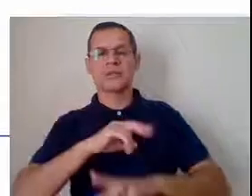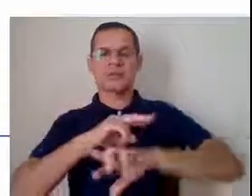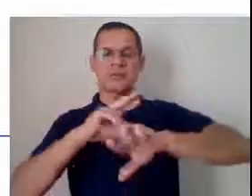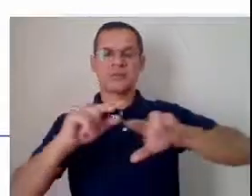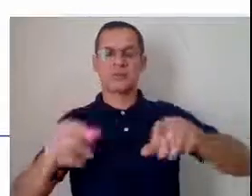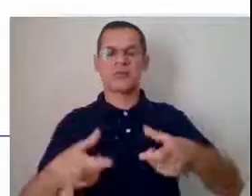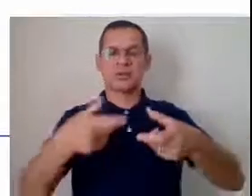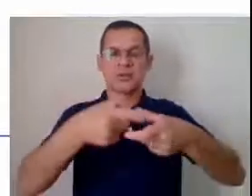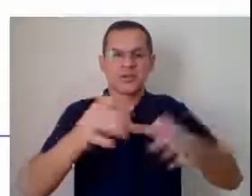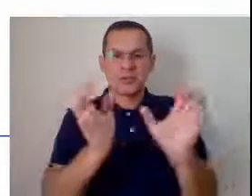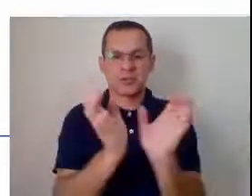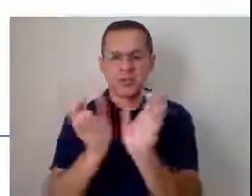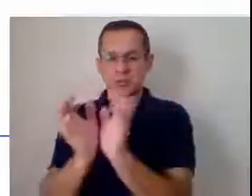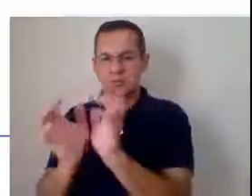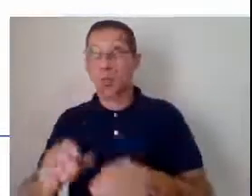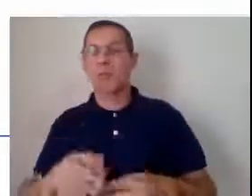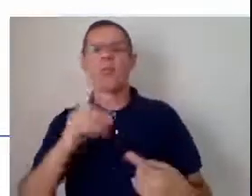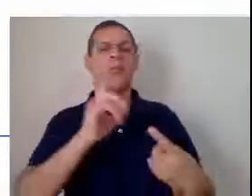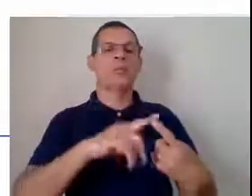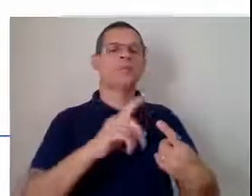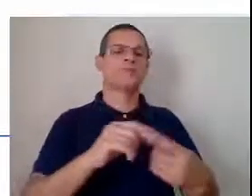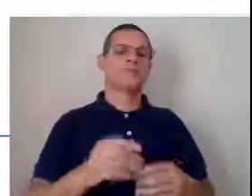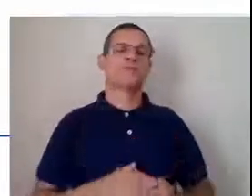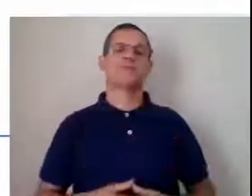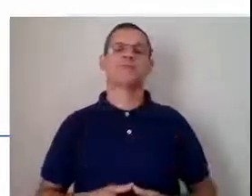vários subconjuntos. Primeiro,